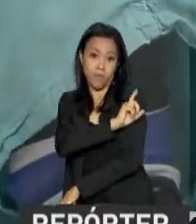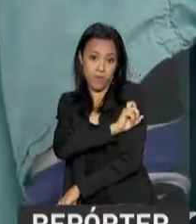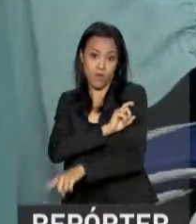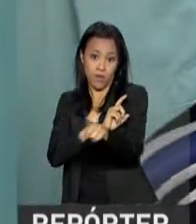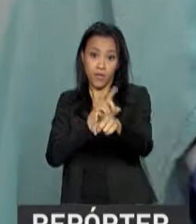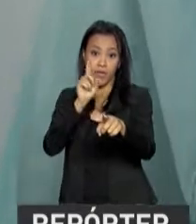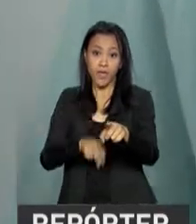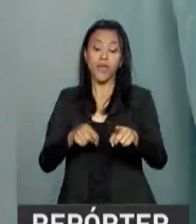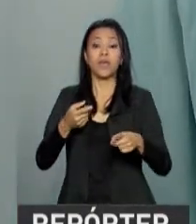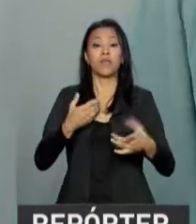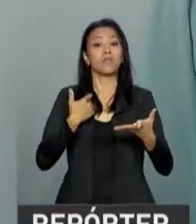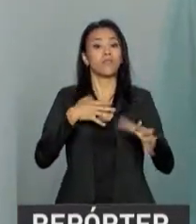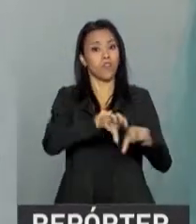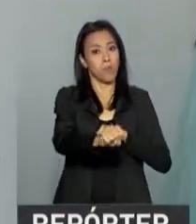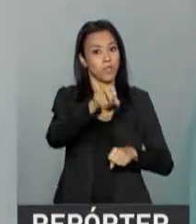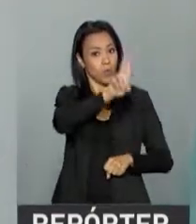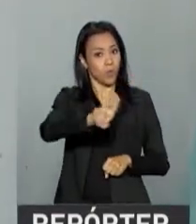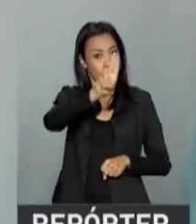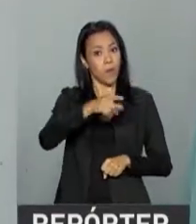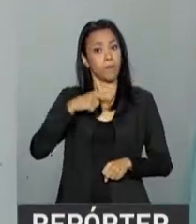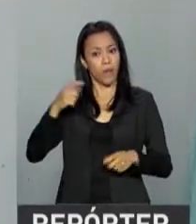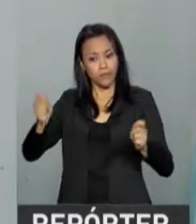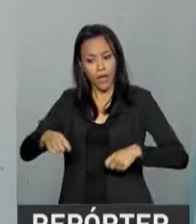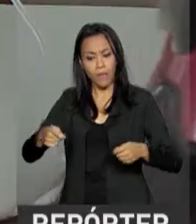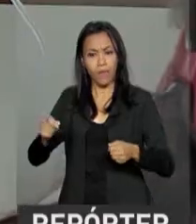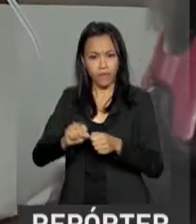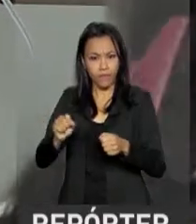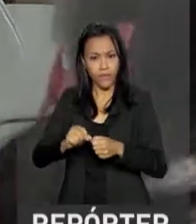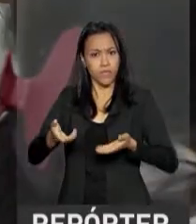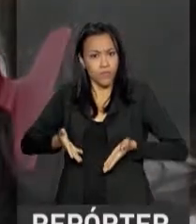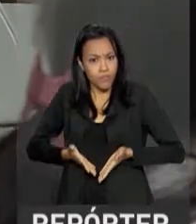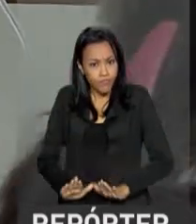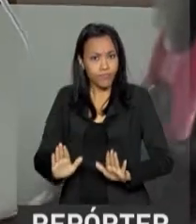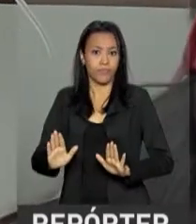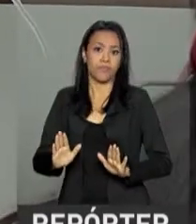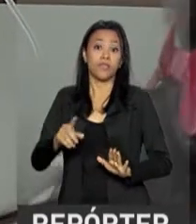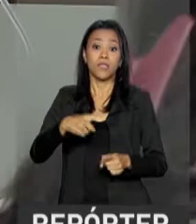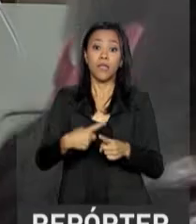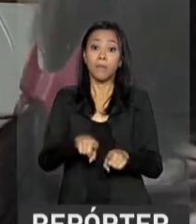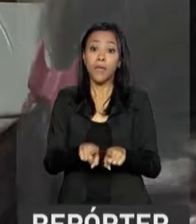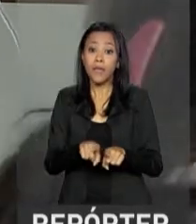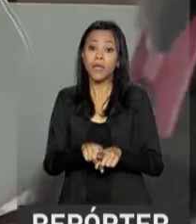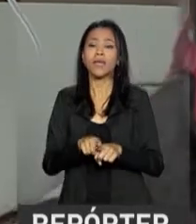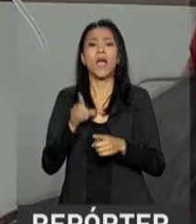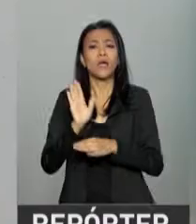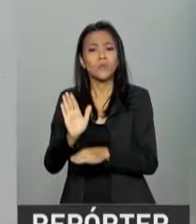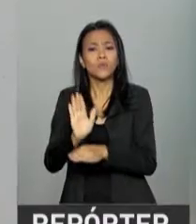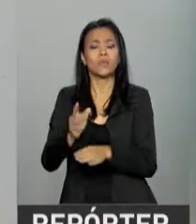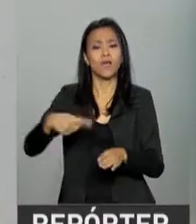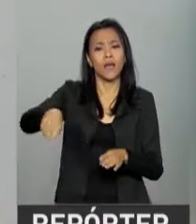com ensino superior capacitadas para realizar os partos também estabelece reforço nas ações educativas